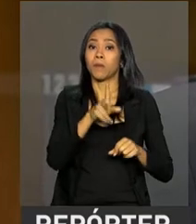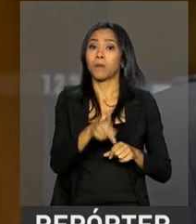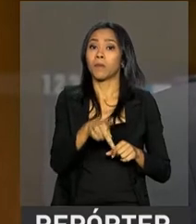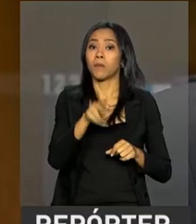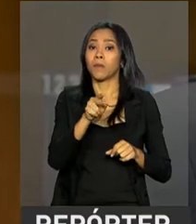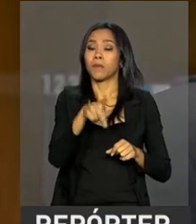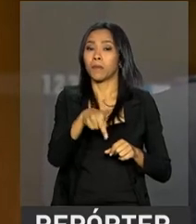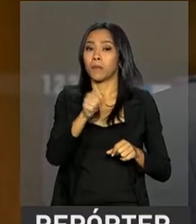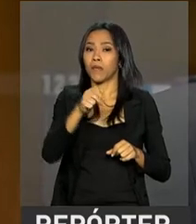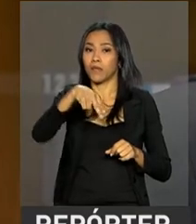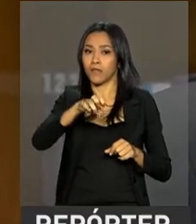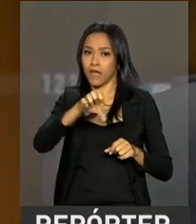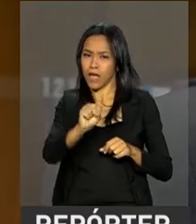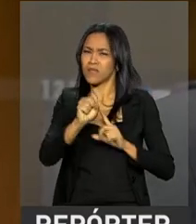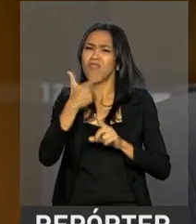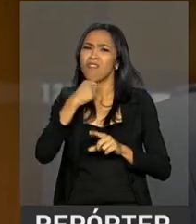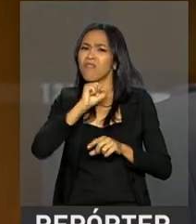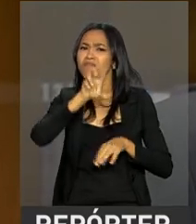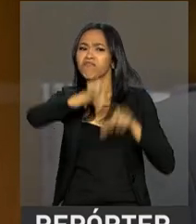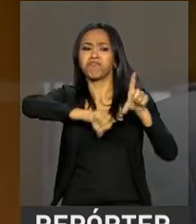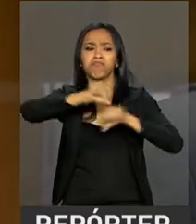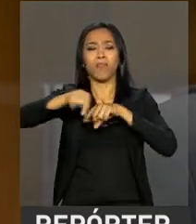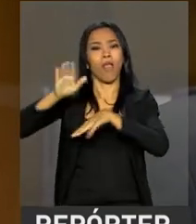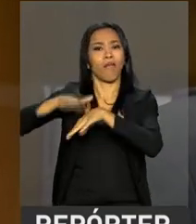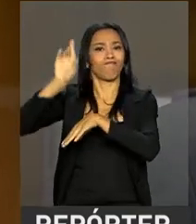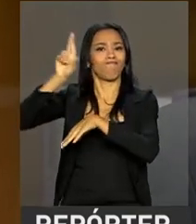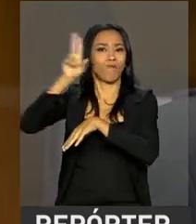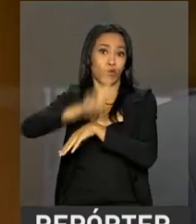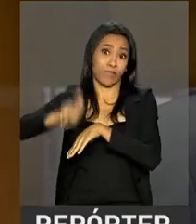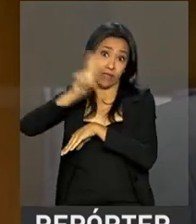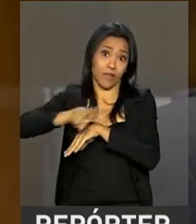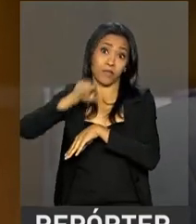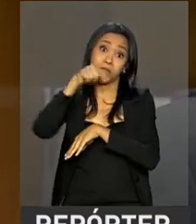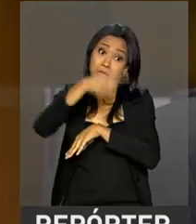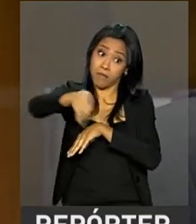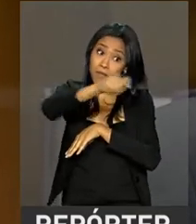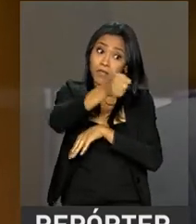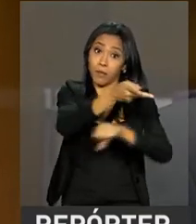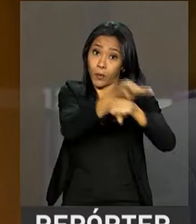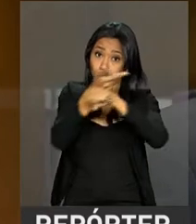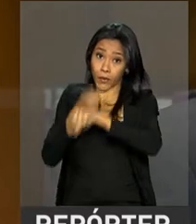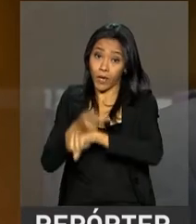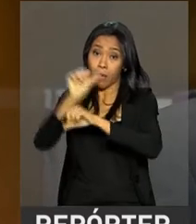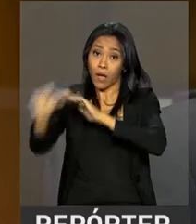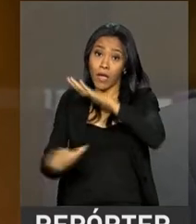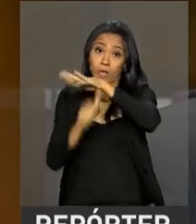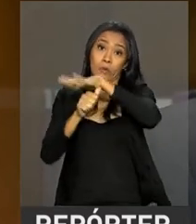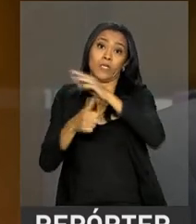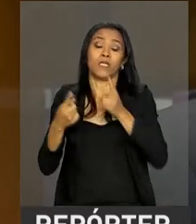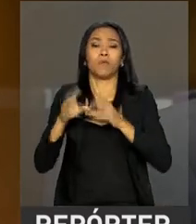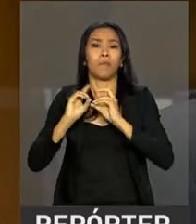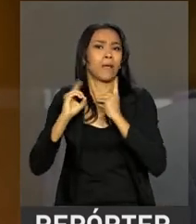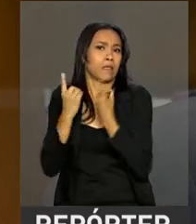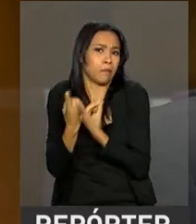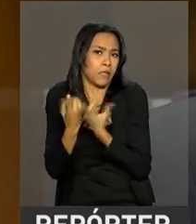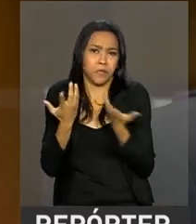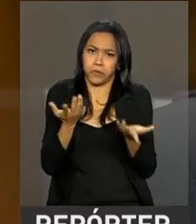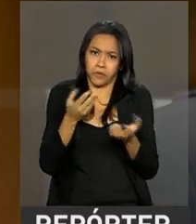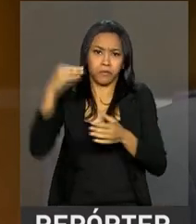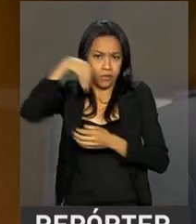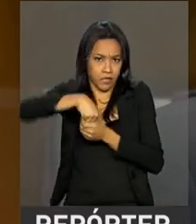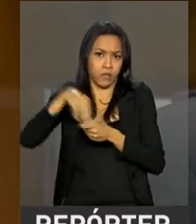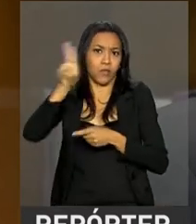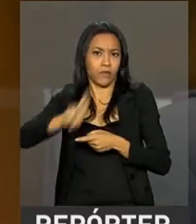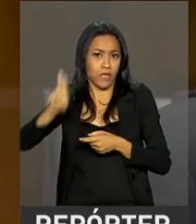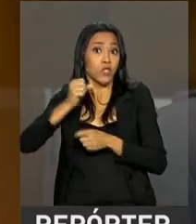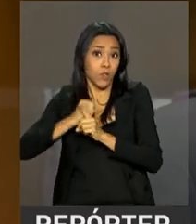selecionado diretamente pela universidade ele deve procurar uma pró-reitoria um departamento ou um órgão de assistência